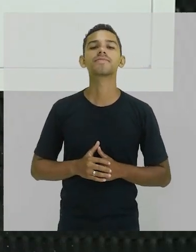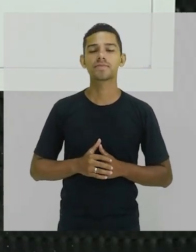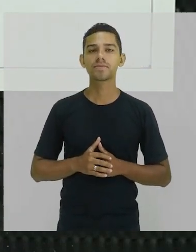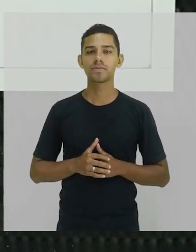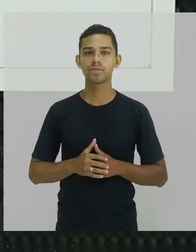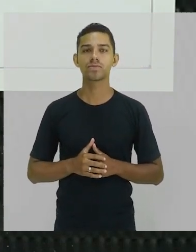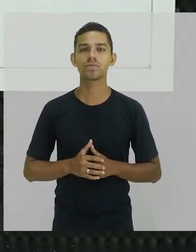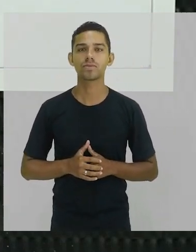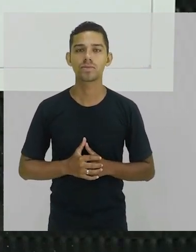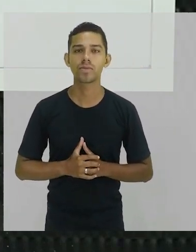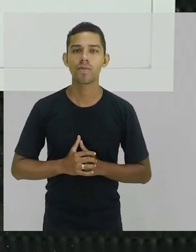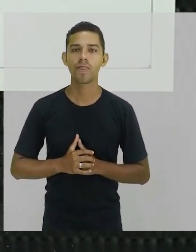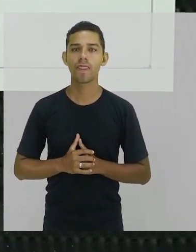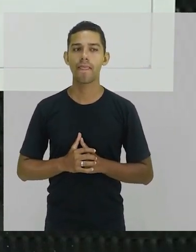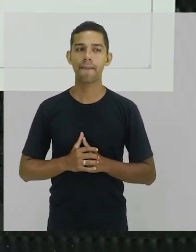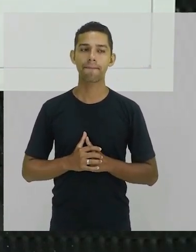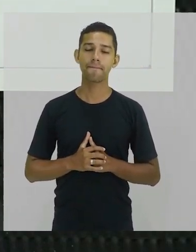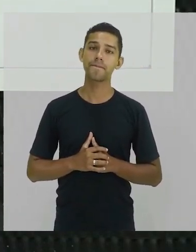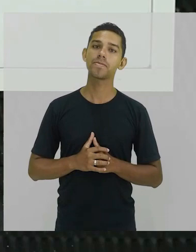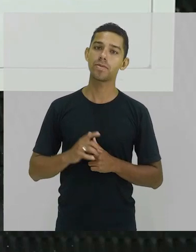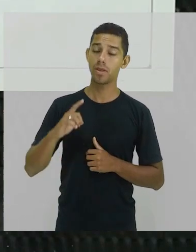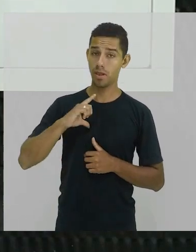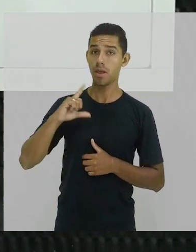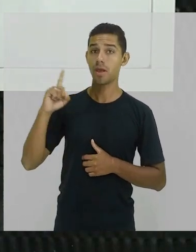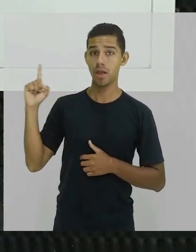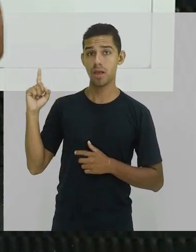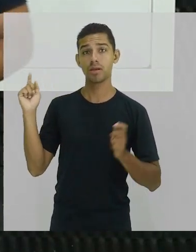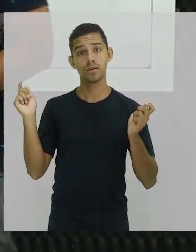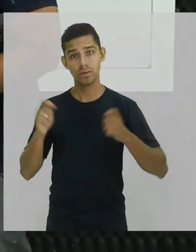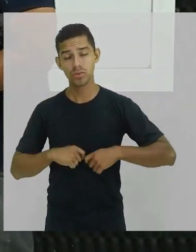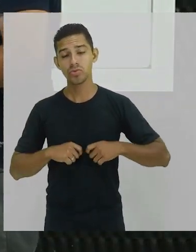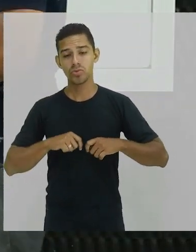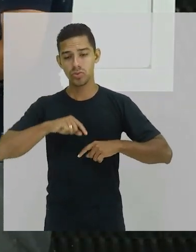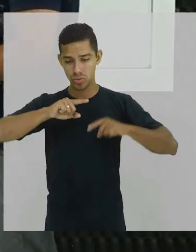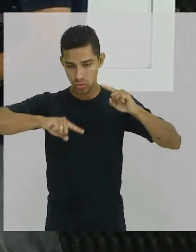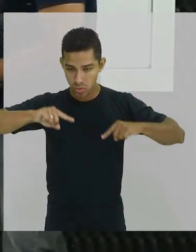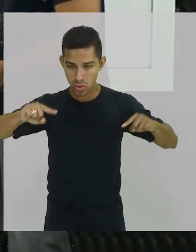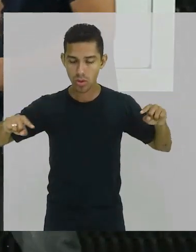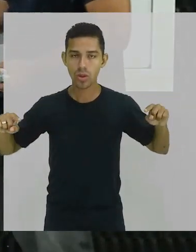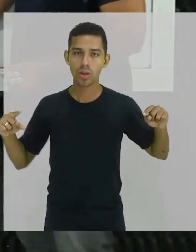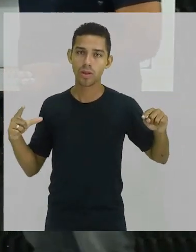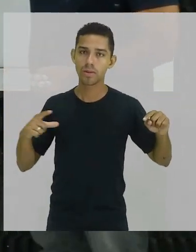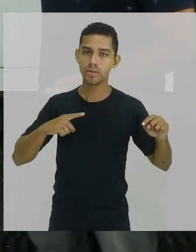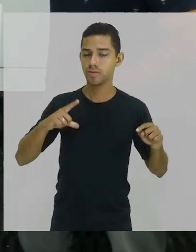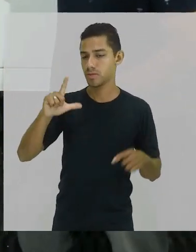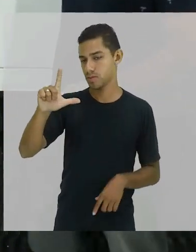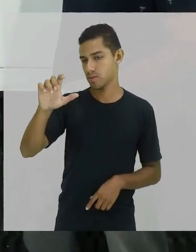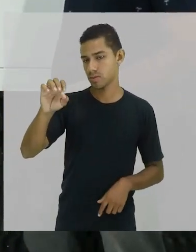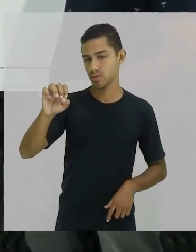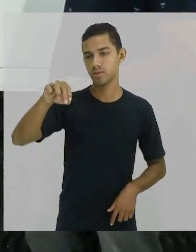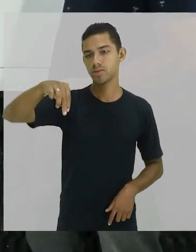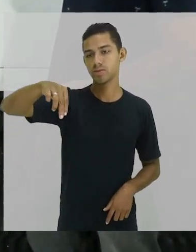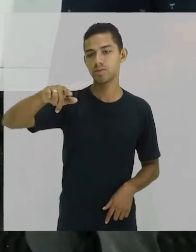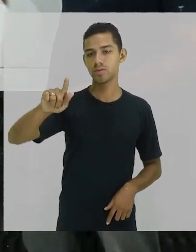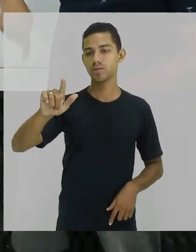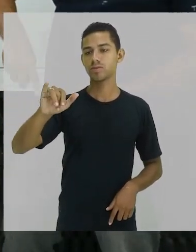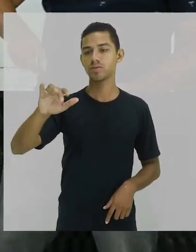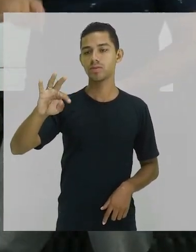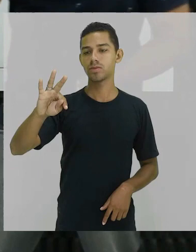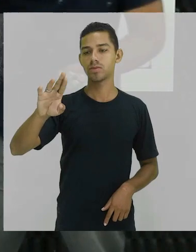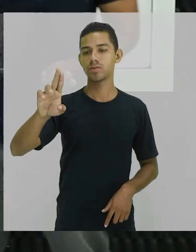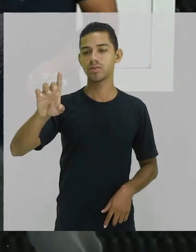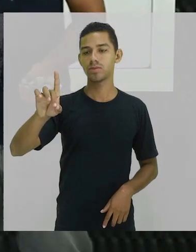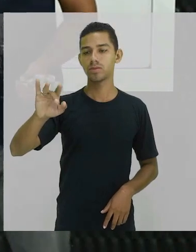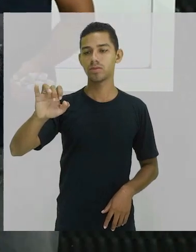separadas, Estão próximas e estão separadas. Então, esse padrão é que dá essa onda chamada de onda longitudinal. O exemplo é o som e o exemplo